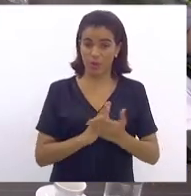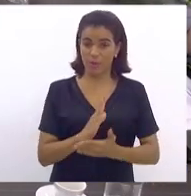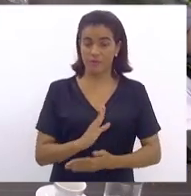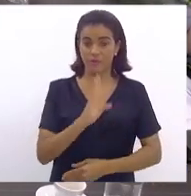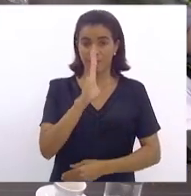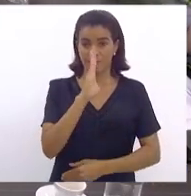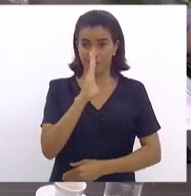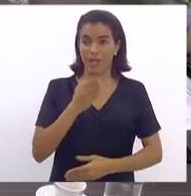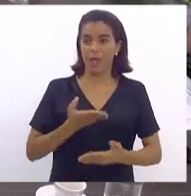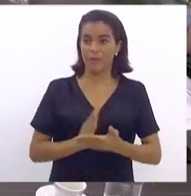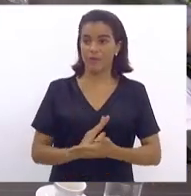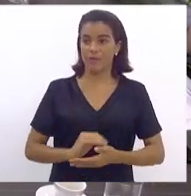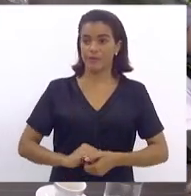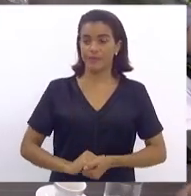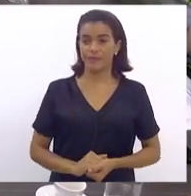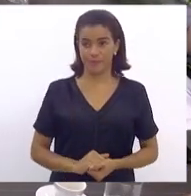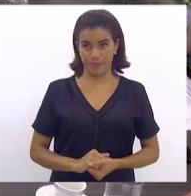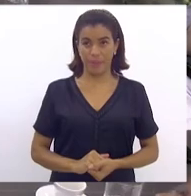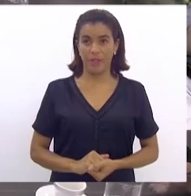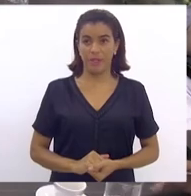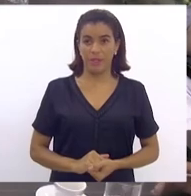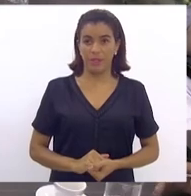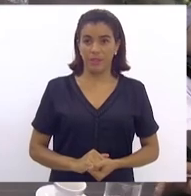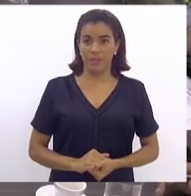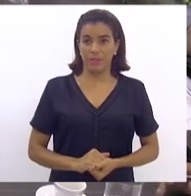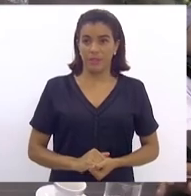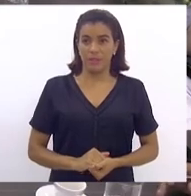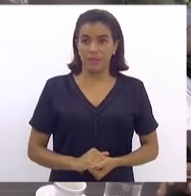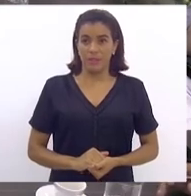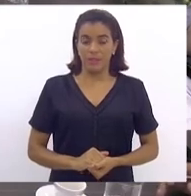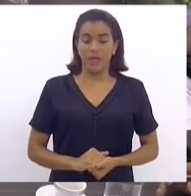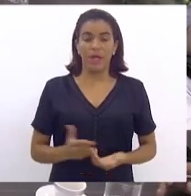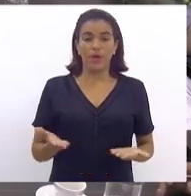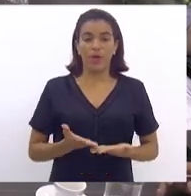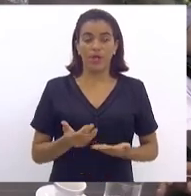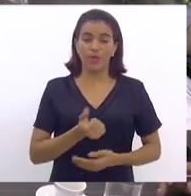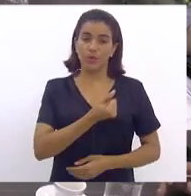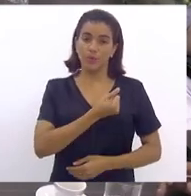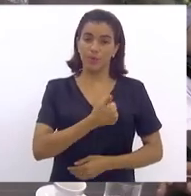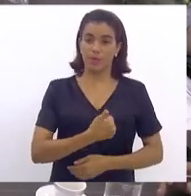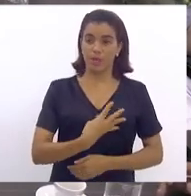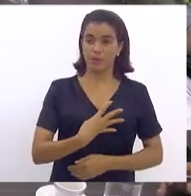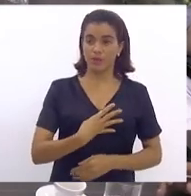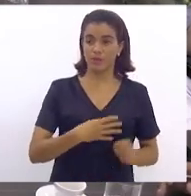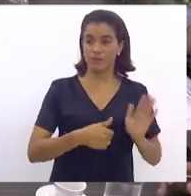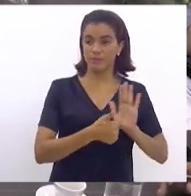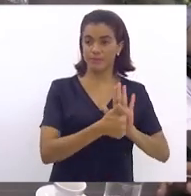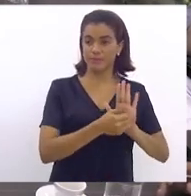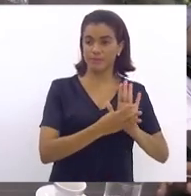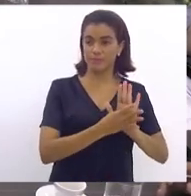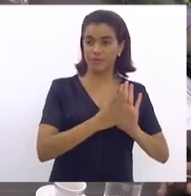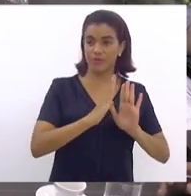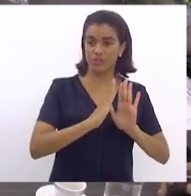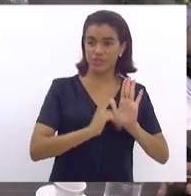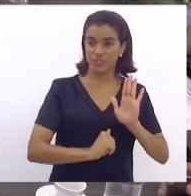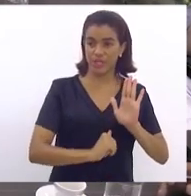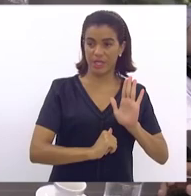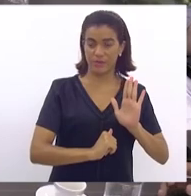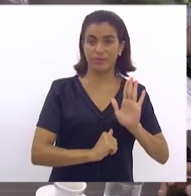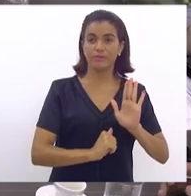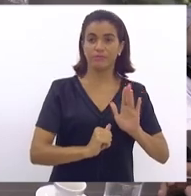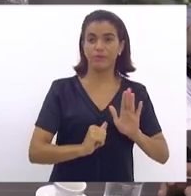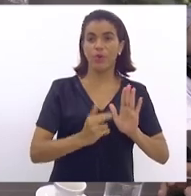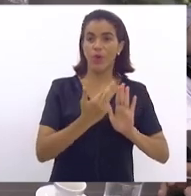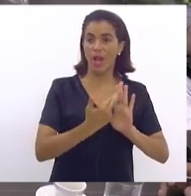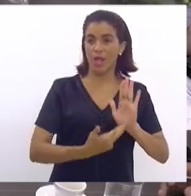como estão, aprovado. Passo ao item 14 da pauta, foi retirado de pauta a pedido do